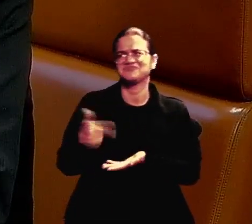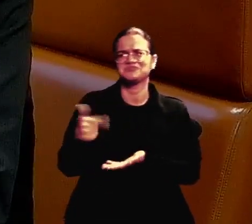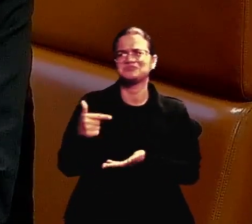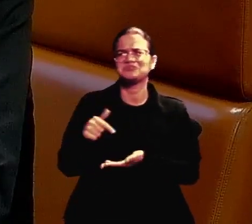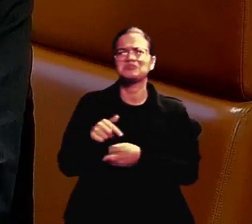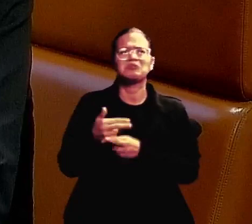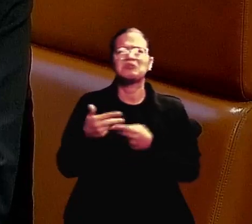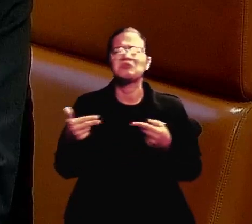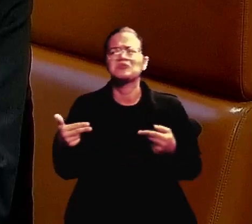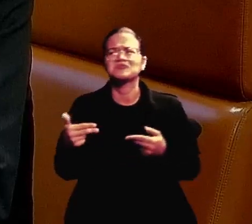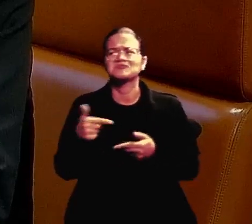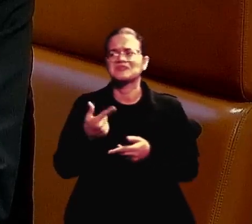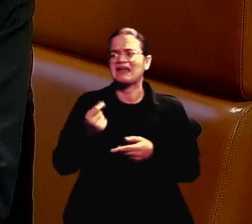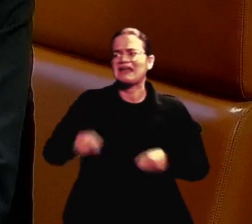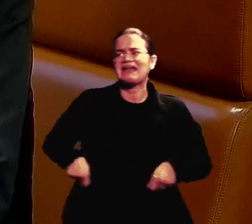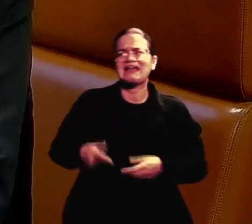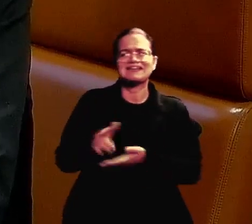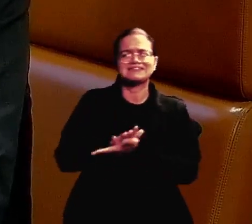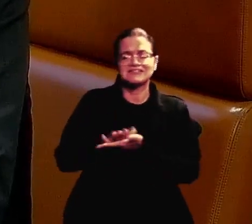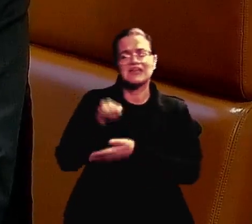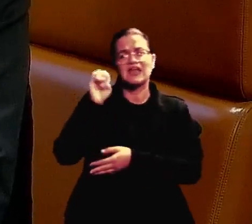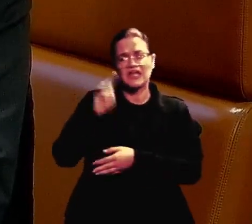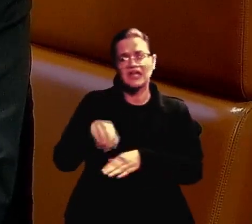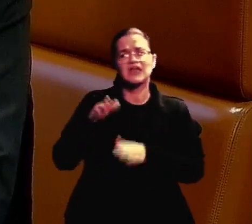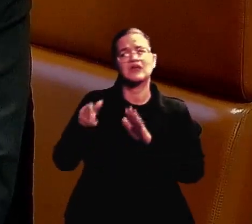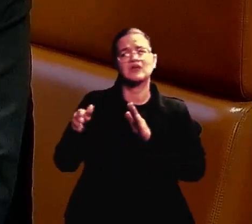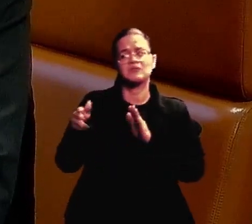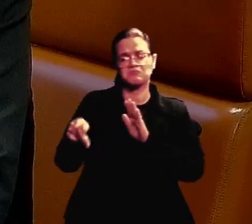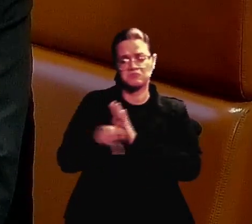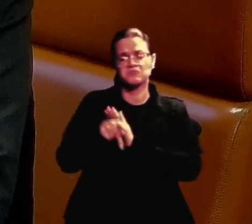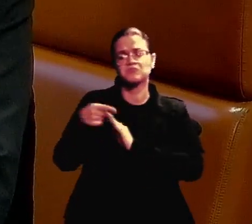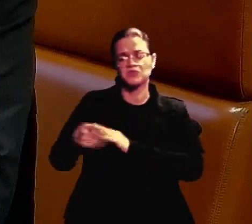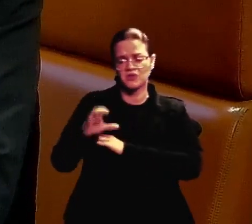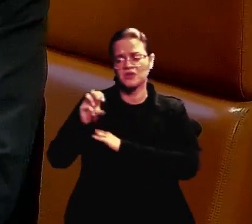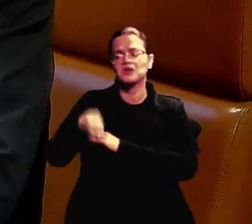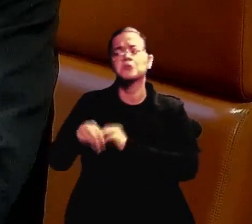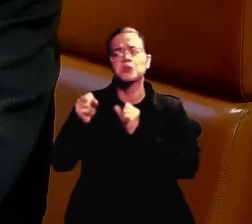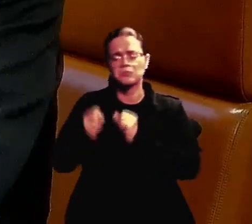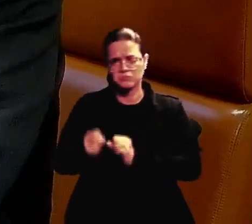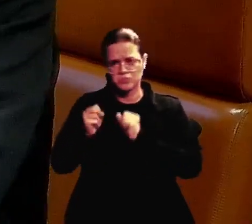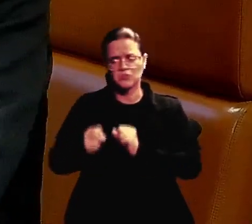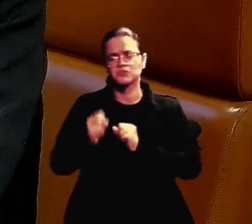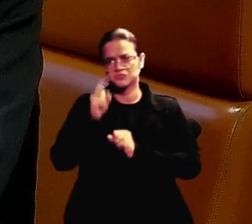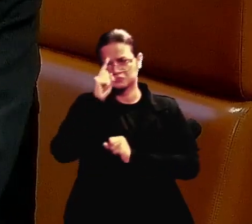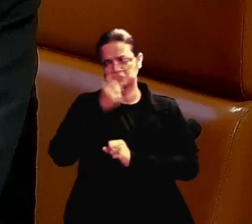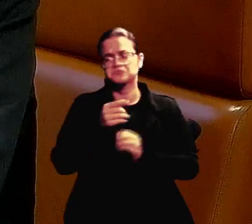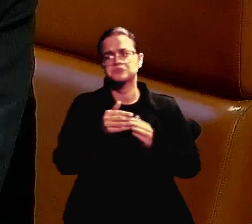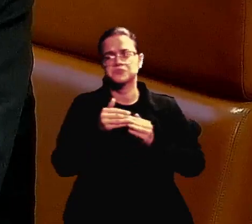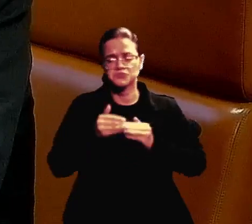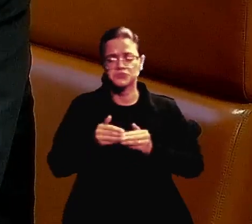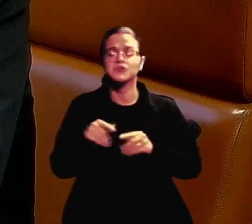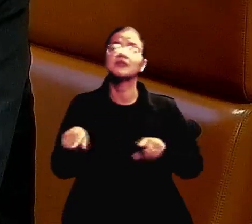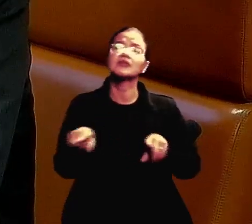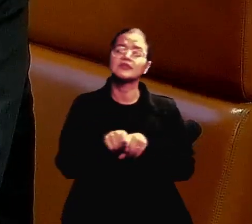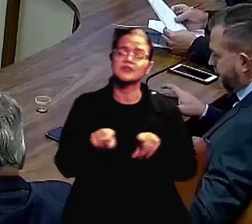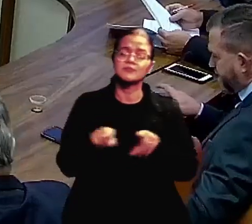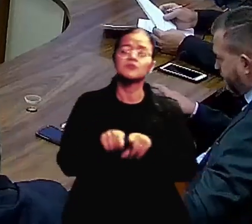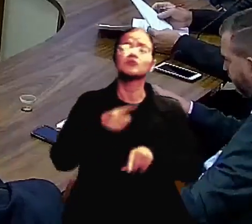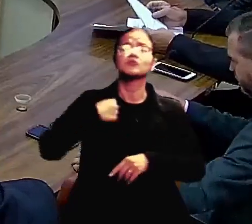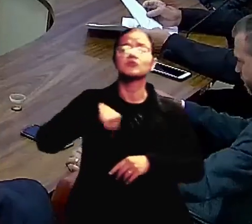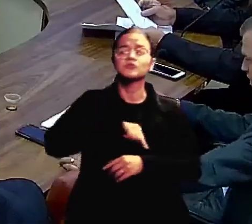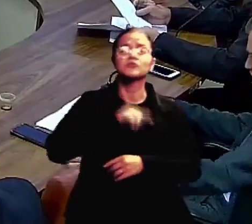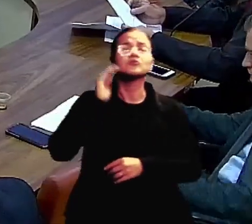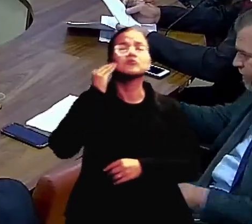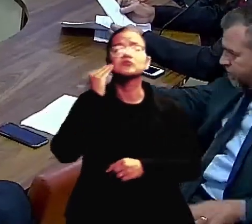não gera objetivamente gastos. É uma competência que a Câmara Municipal pode fazer. E, inclusive,